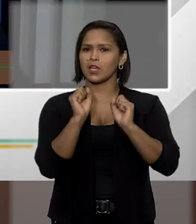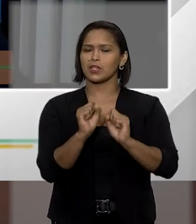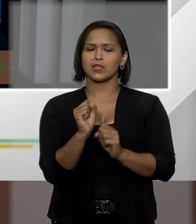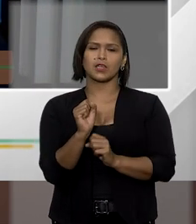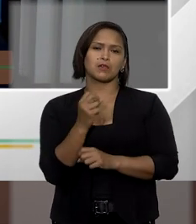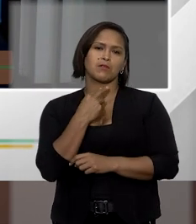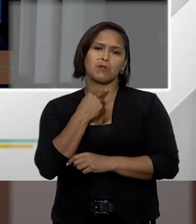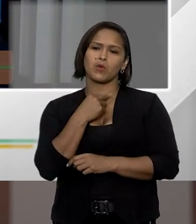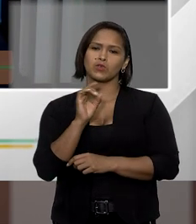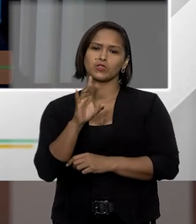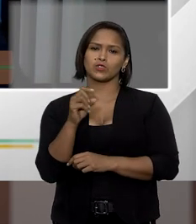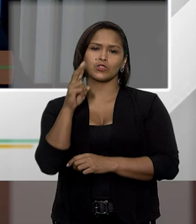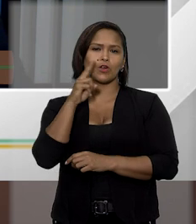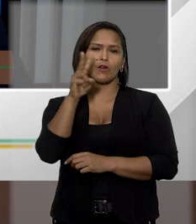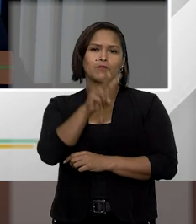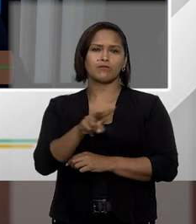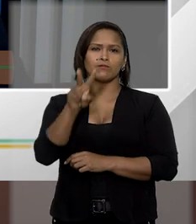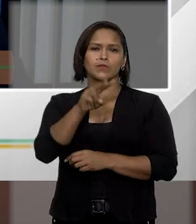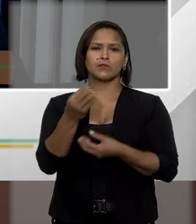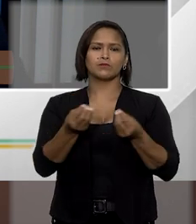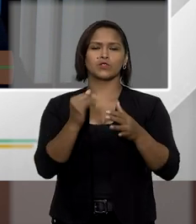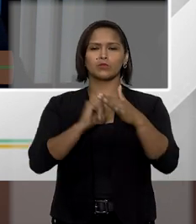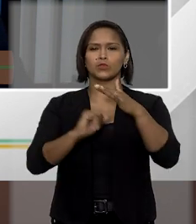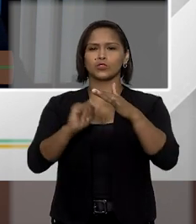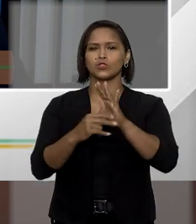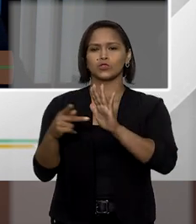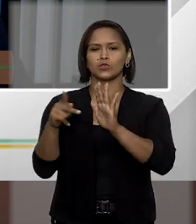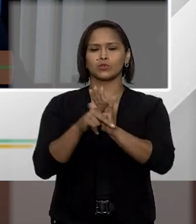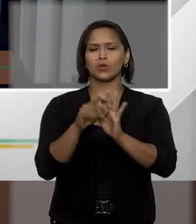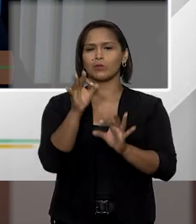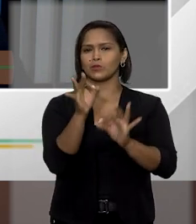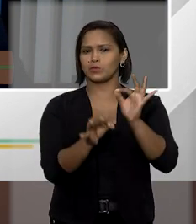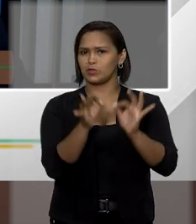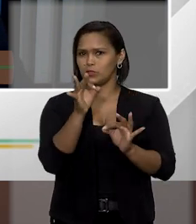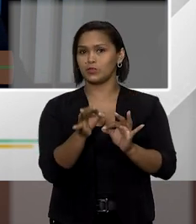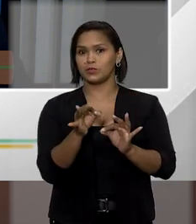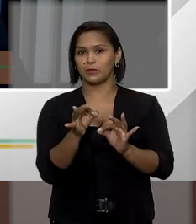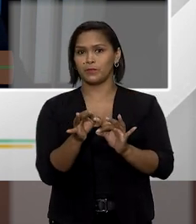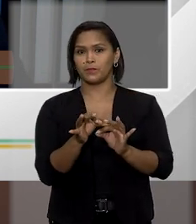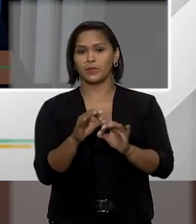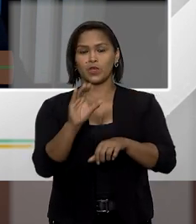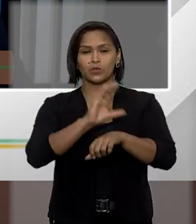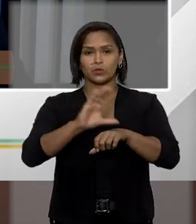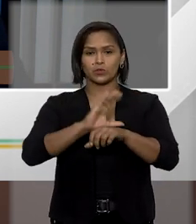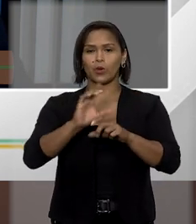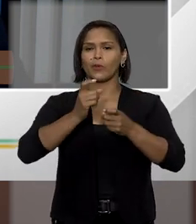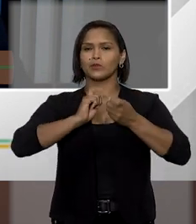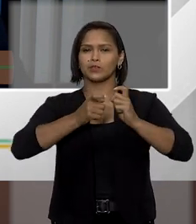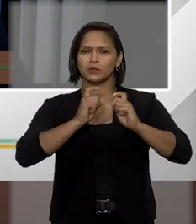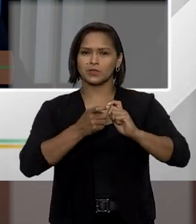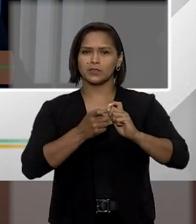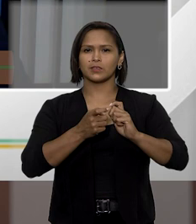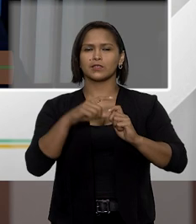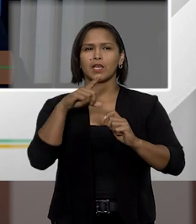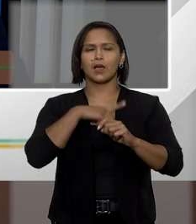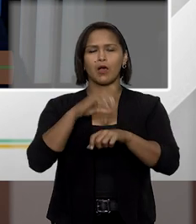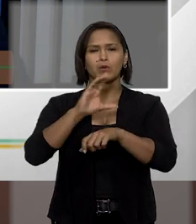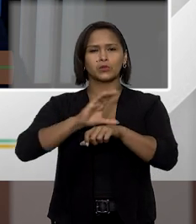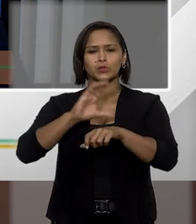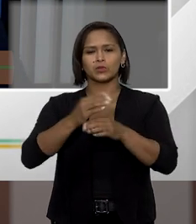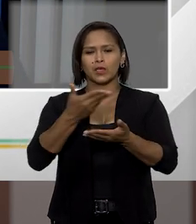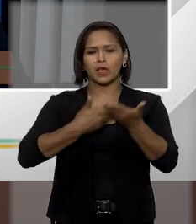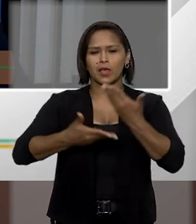pode mais ser somente visto como um instituto eminentemente jurídico. Nos cursos de administração, nos